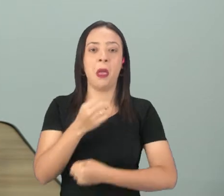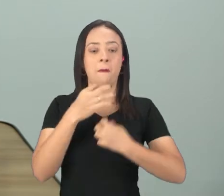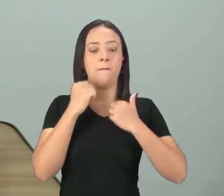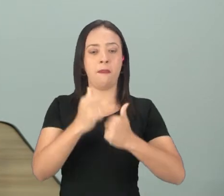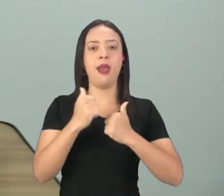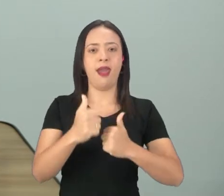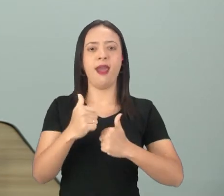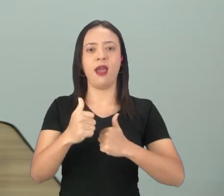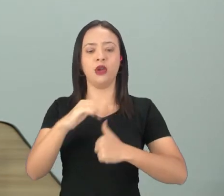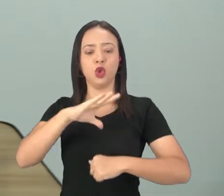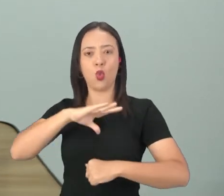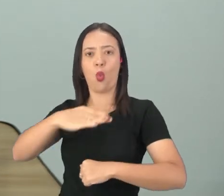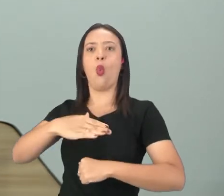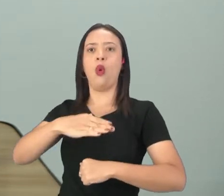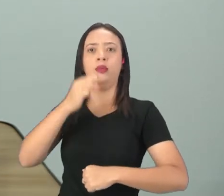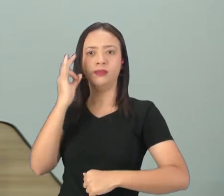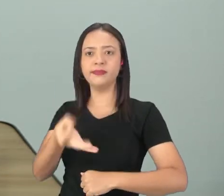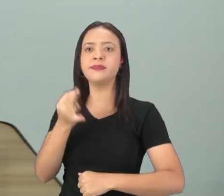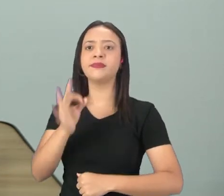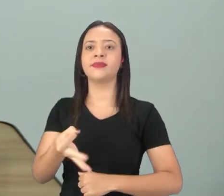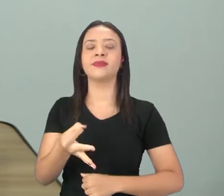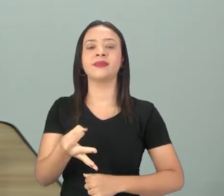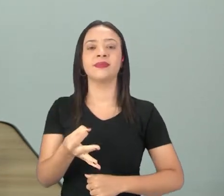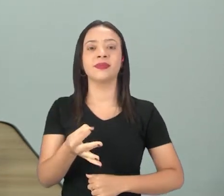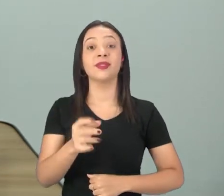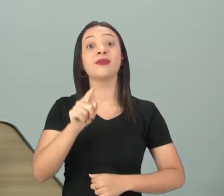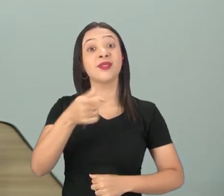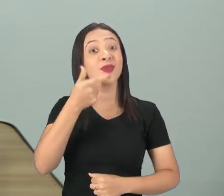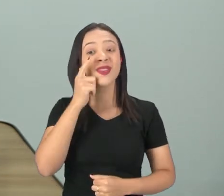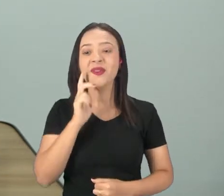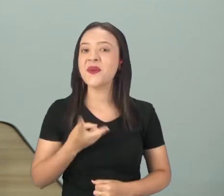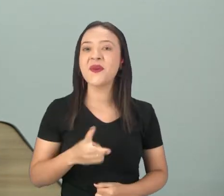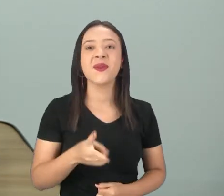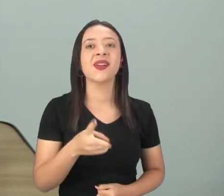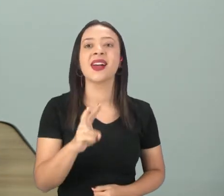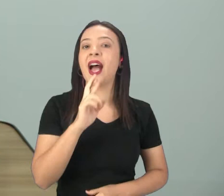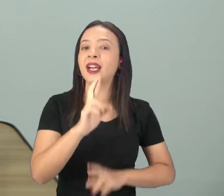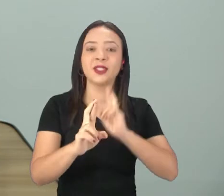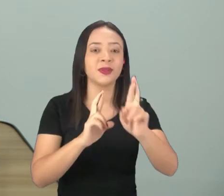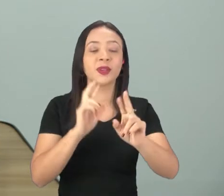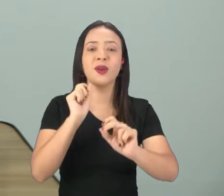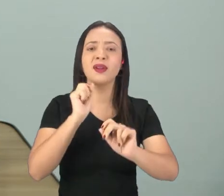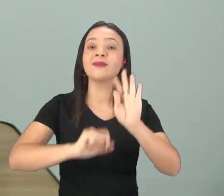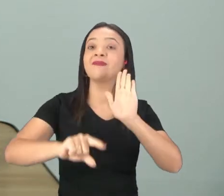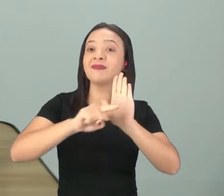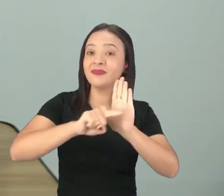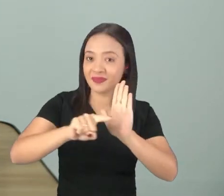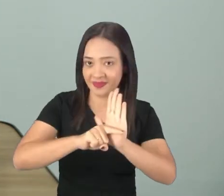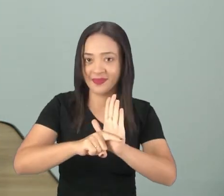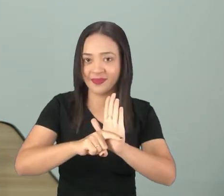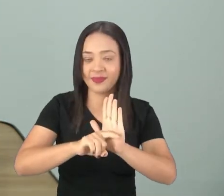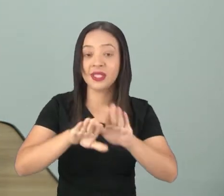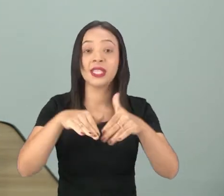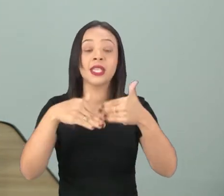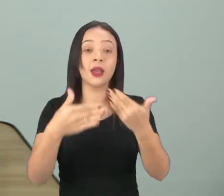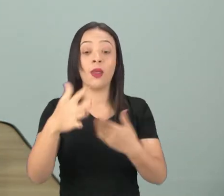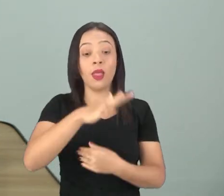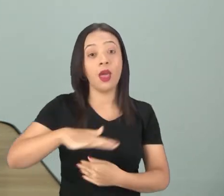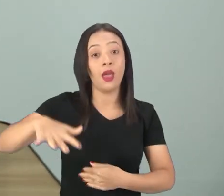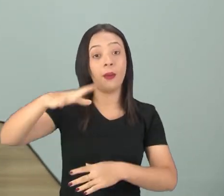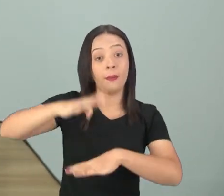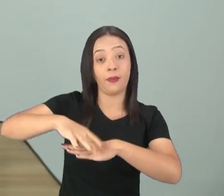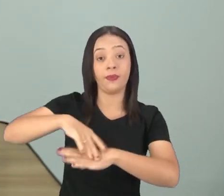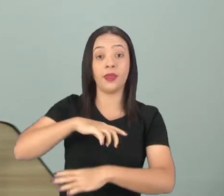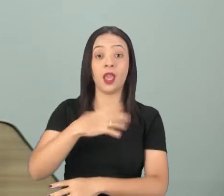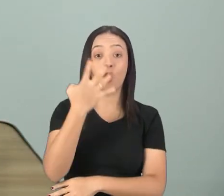realmente certa, você consegue passar para a próxima, que é uma subtração. Na matemática, a gente tem 4